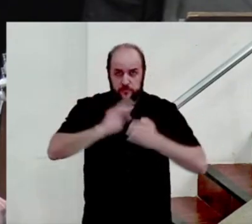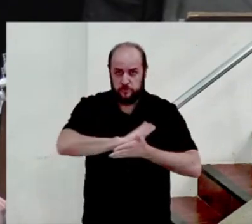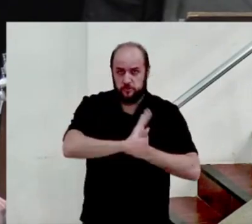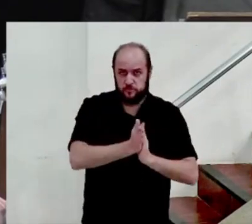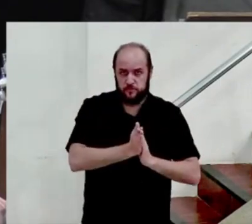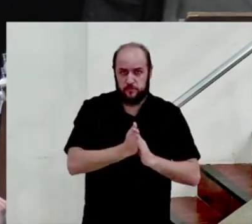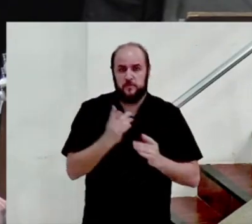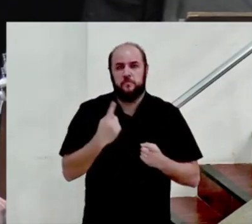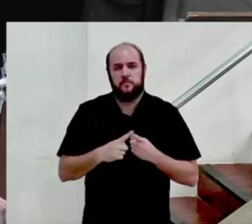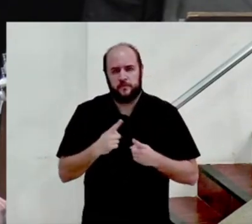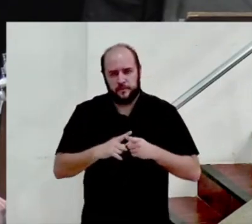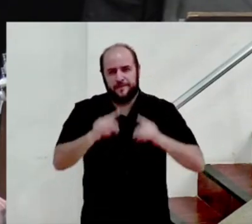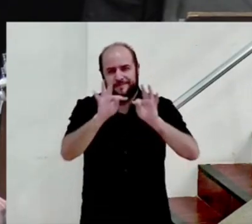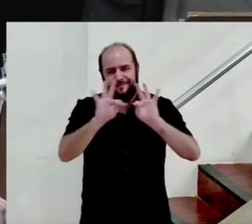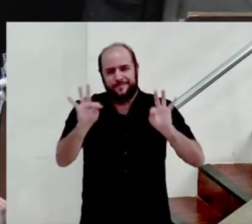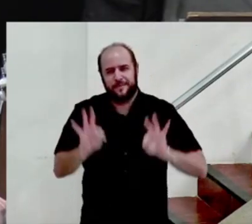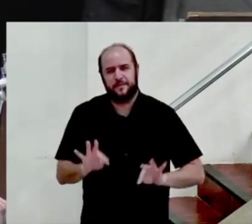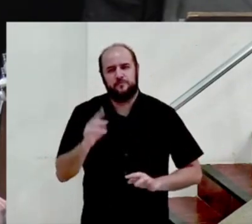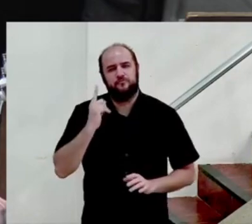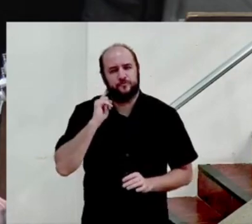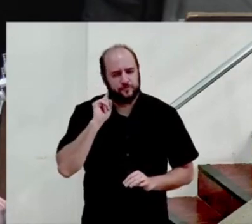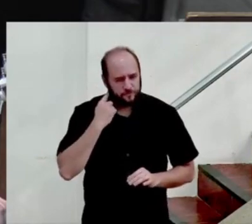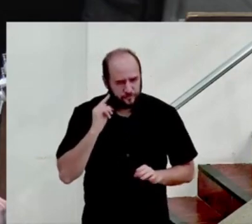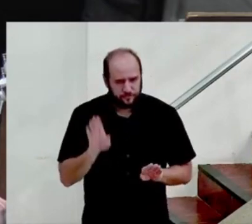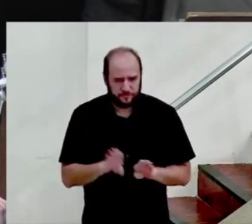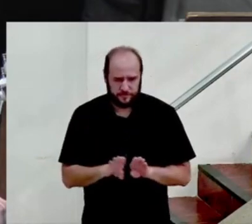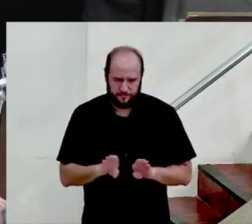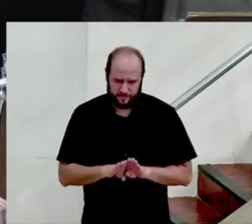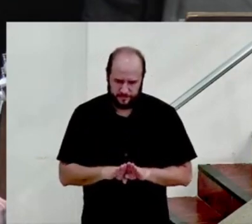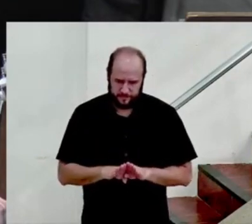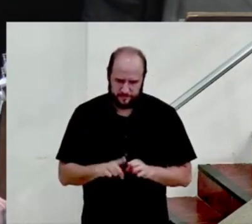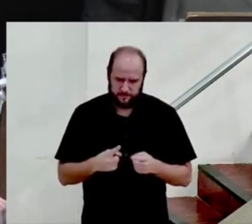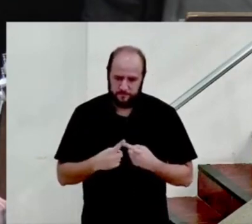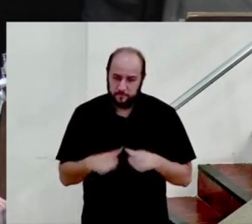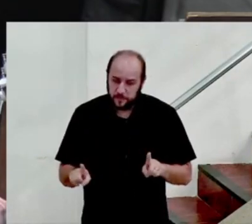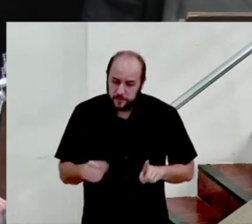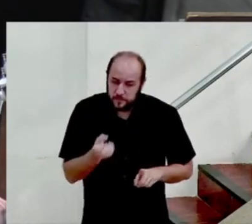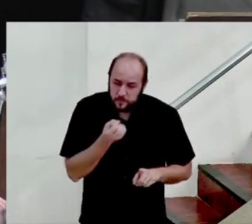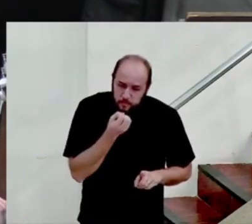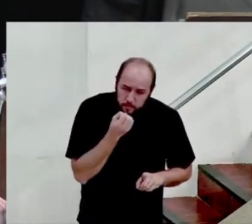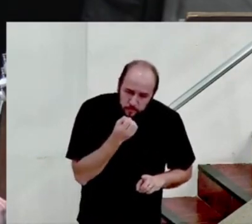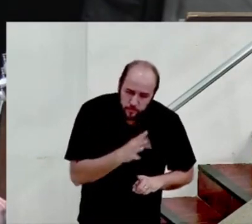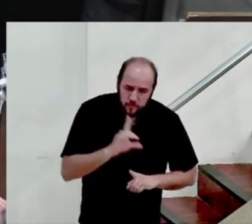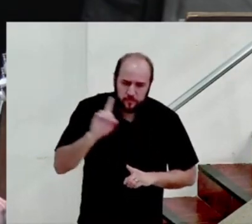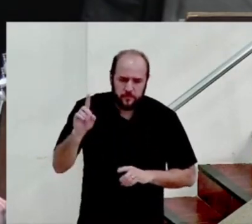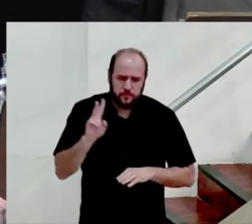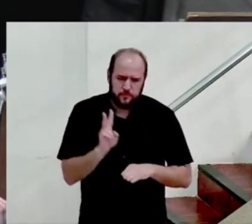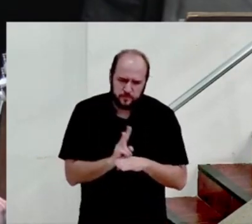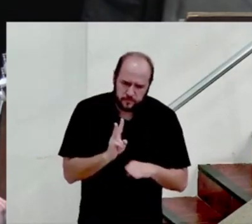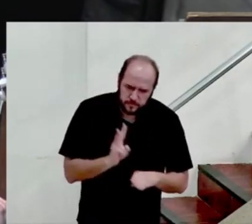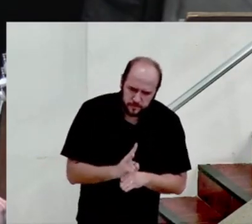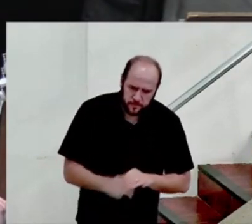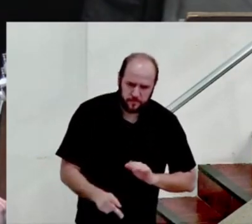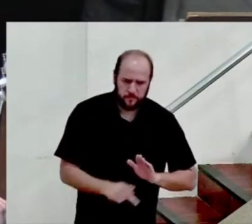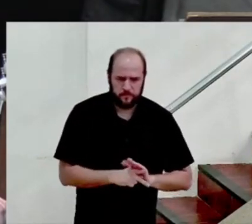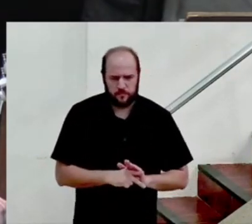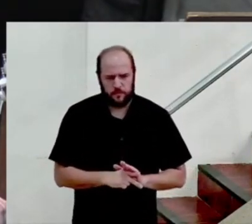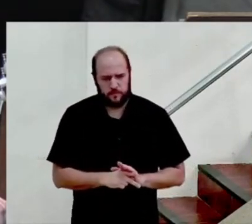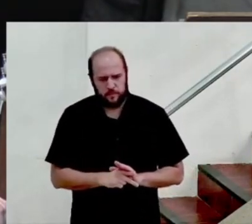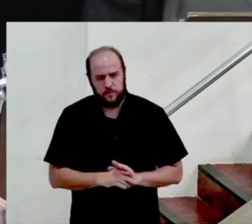sido contaminado. Mas então o nosso bom Deus reservou para si o direito